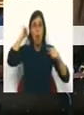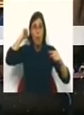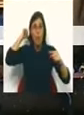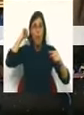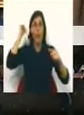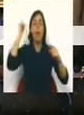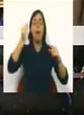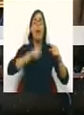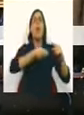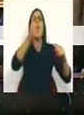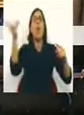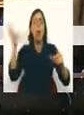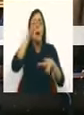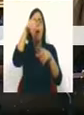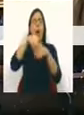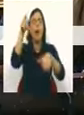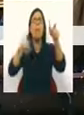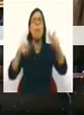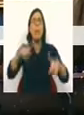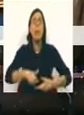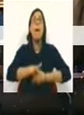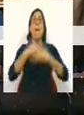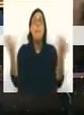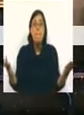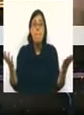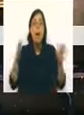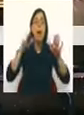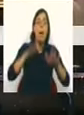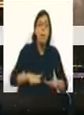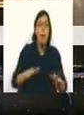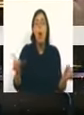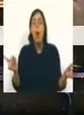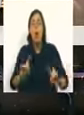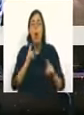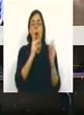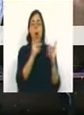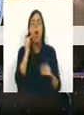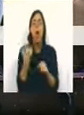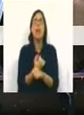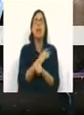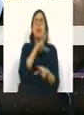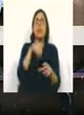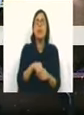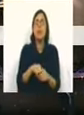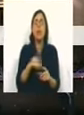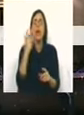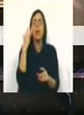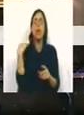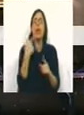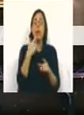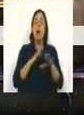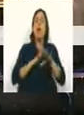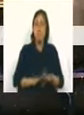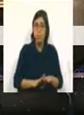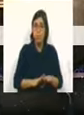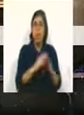ontem? Quantas pessoas é que abrange? Afinal, trava ou não trava a contagem do tempo de serviço? Costa, trava